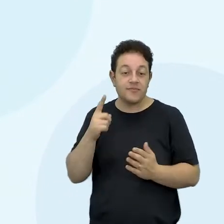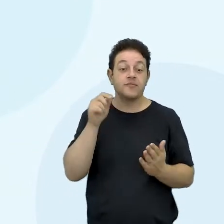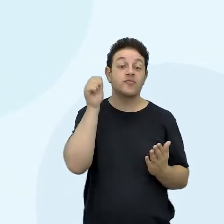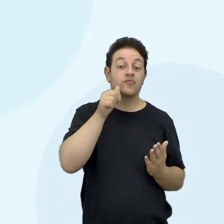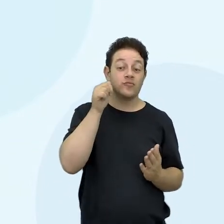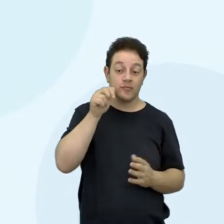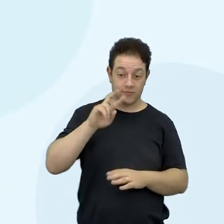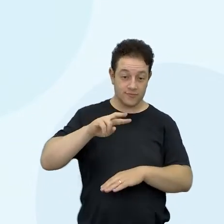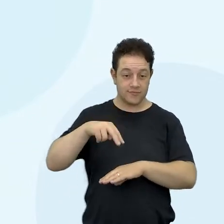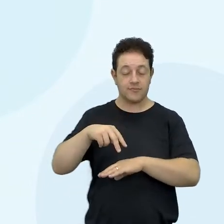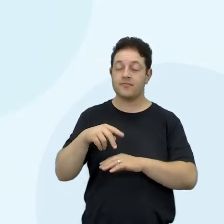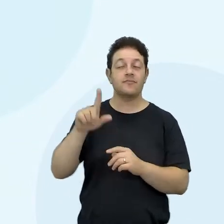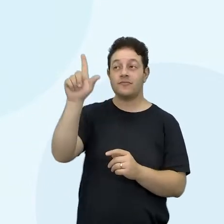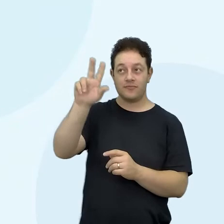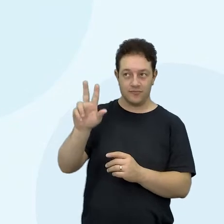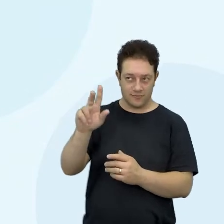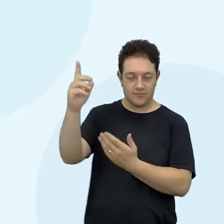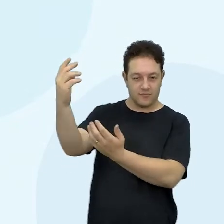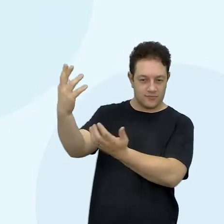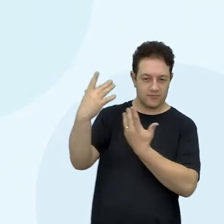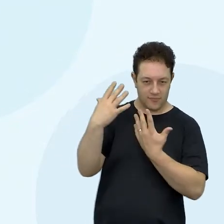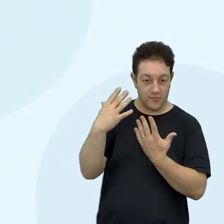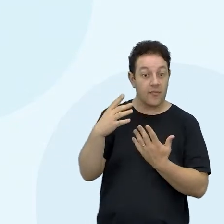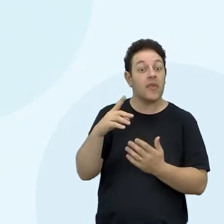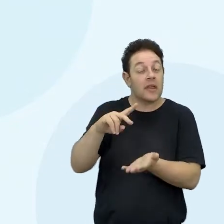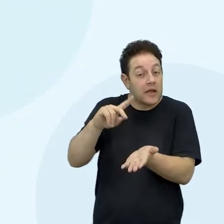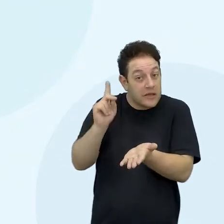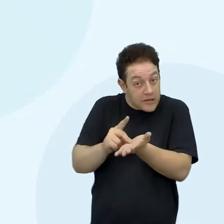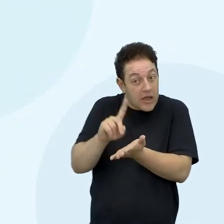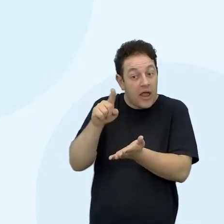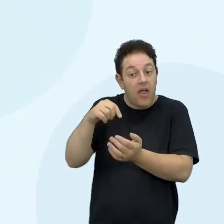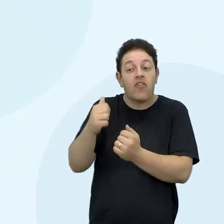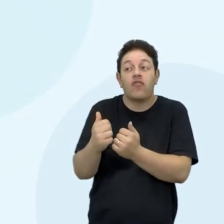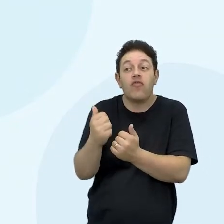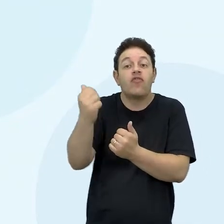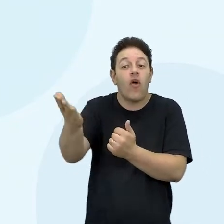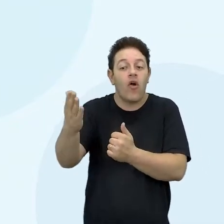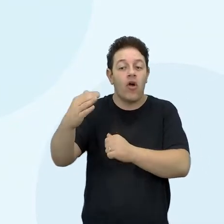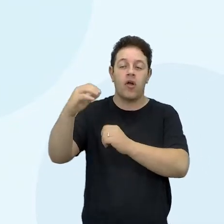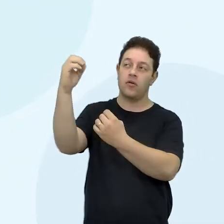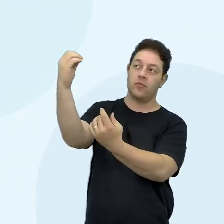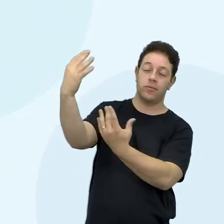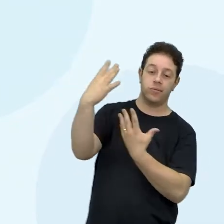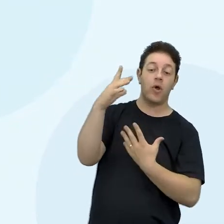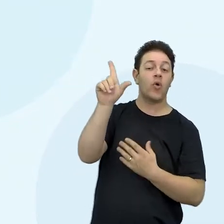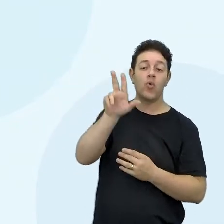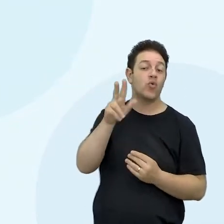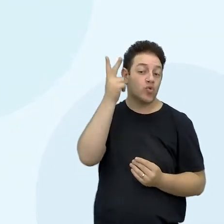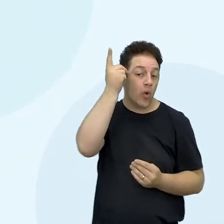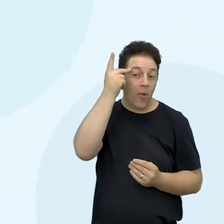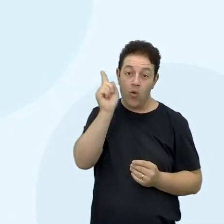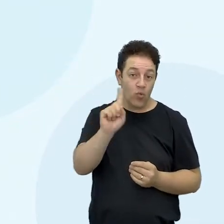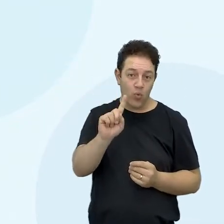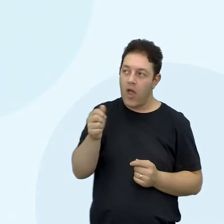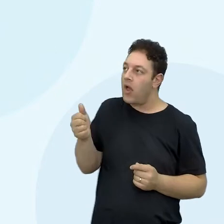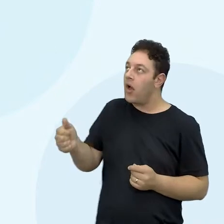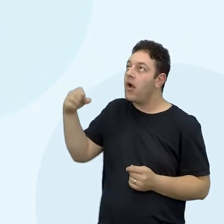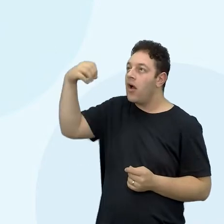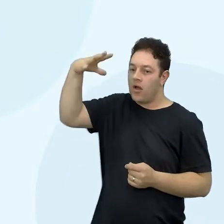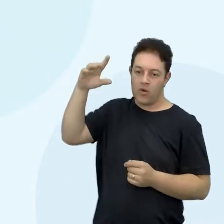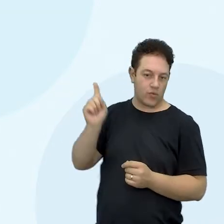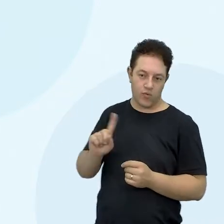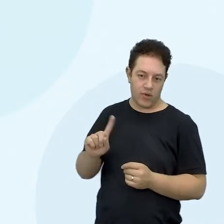aí que está entrando é uma luz real entrando pela janela. Se eu fizer